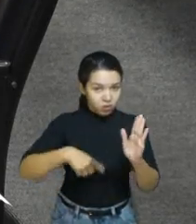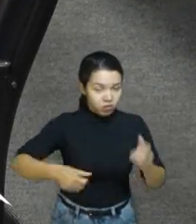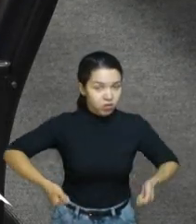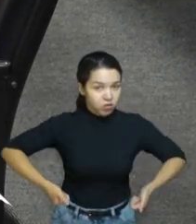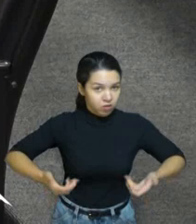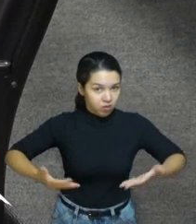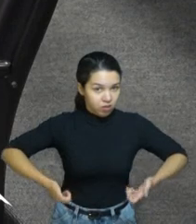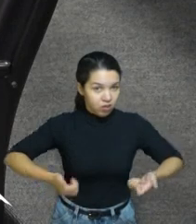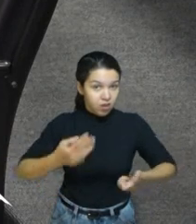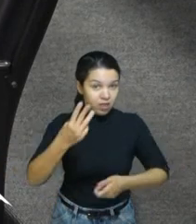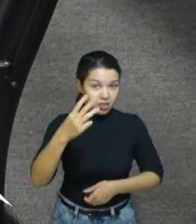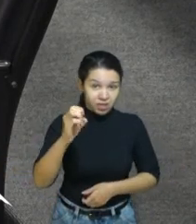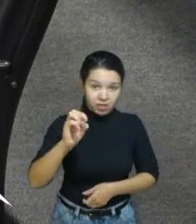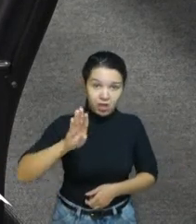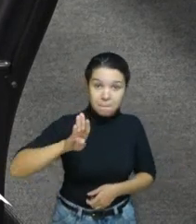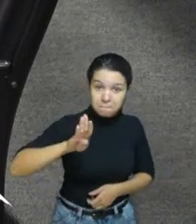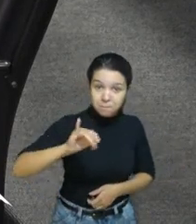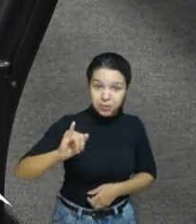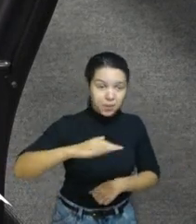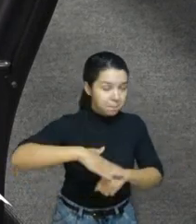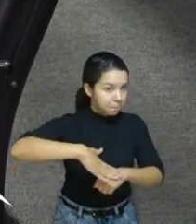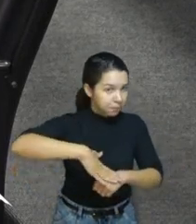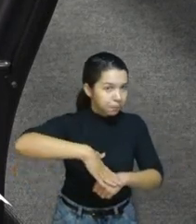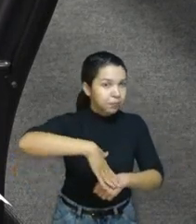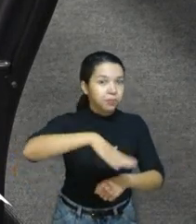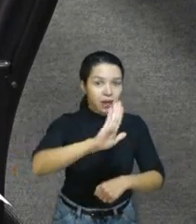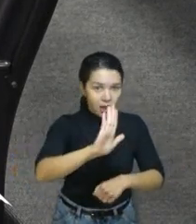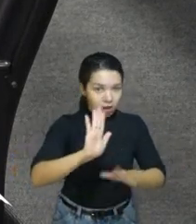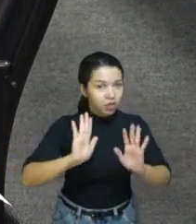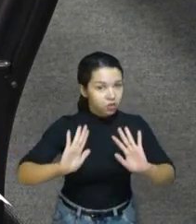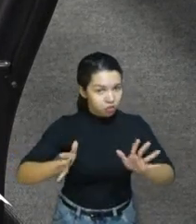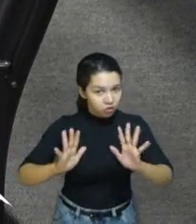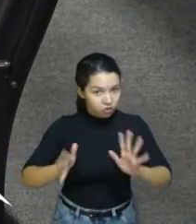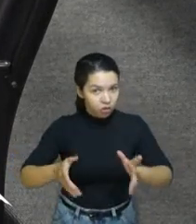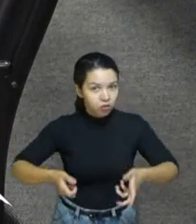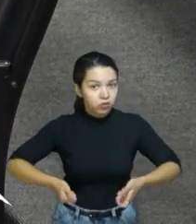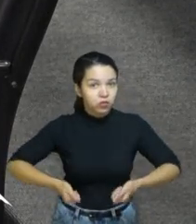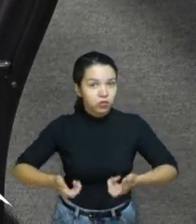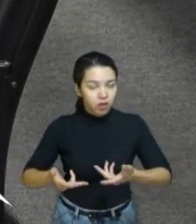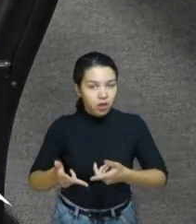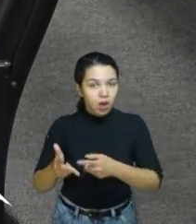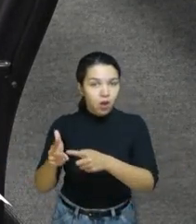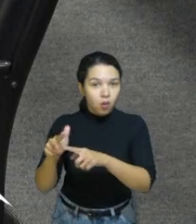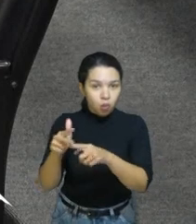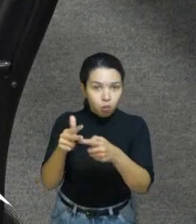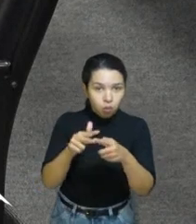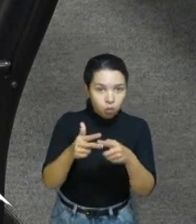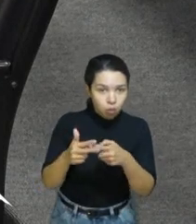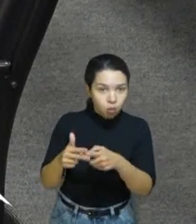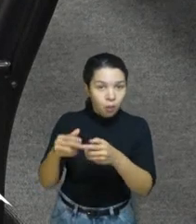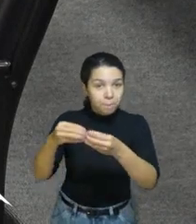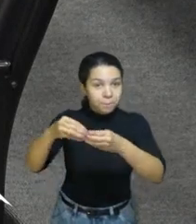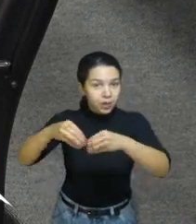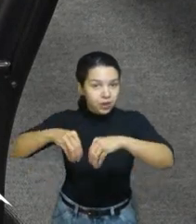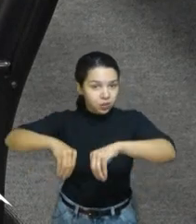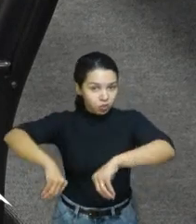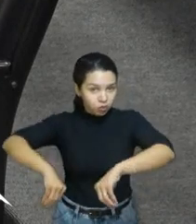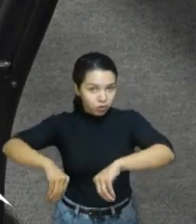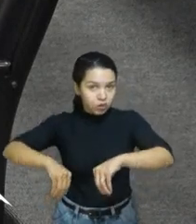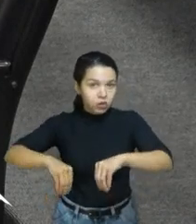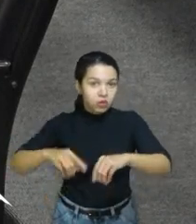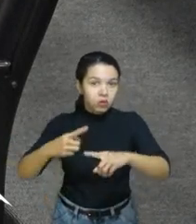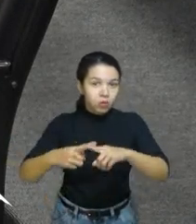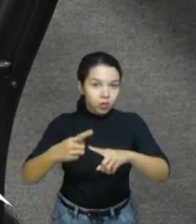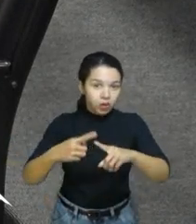30 bilhões, na verdade, mais de 30 bilhões, remediando, reparando os prejuízos